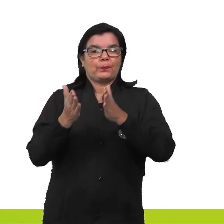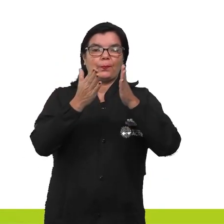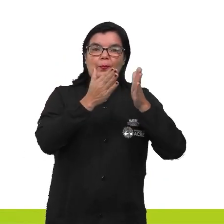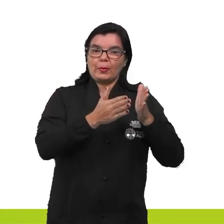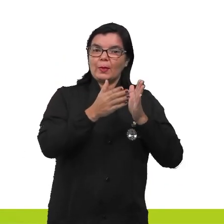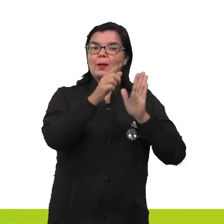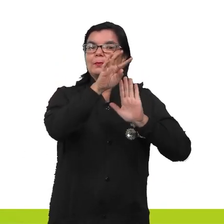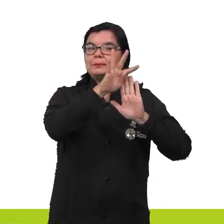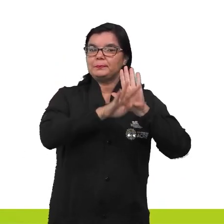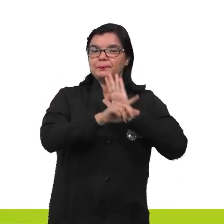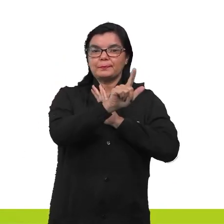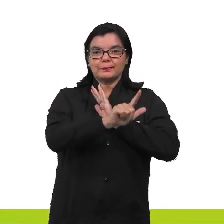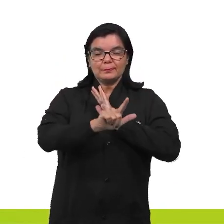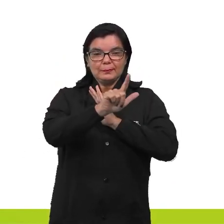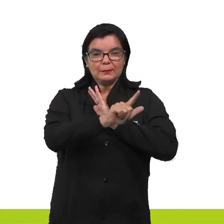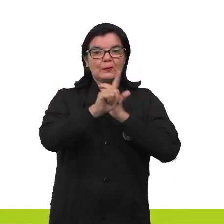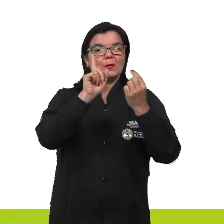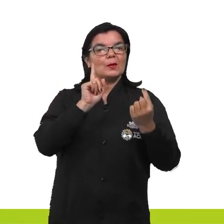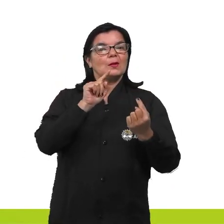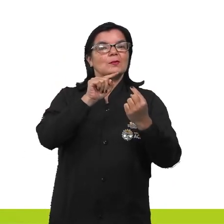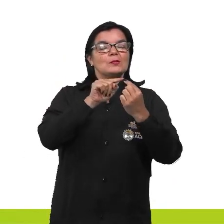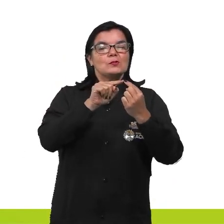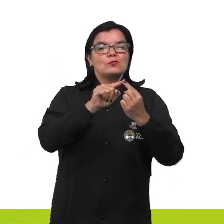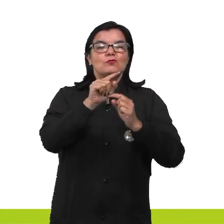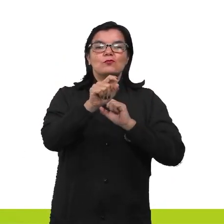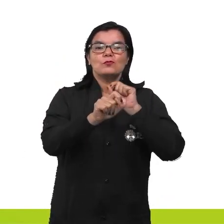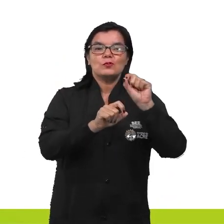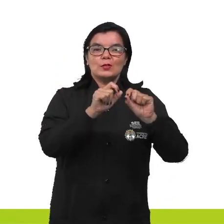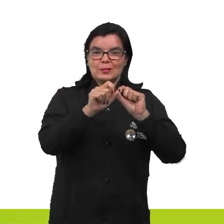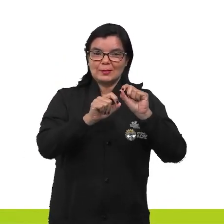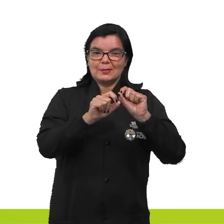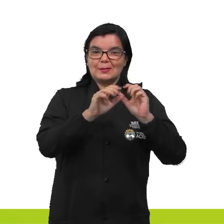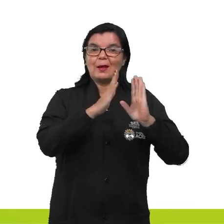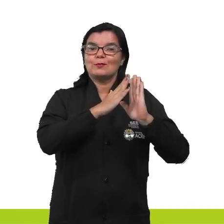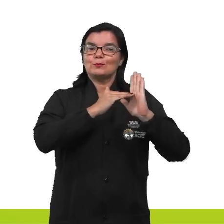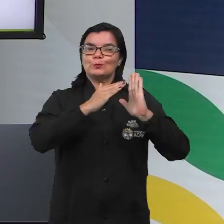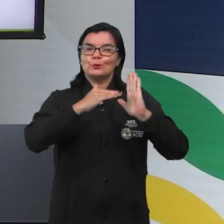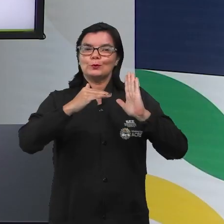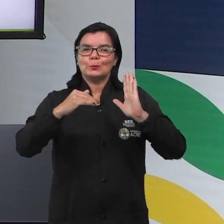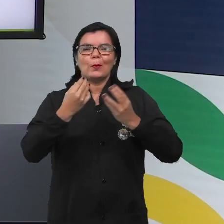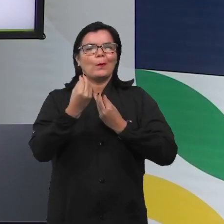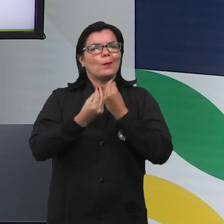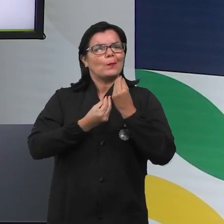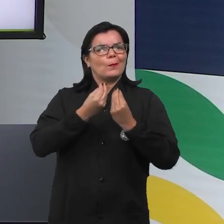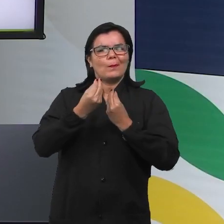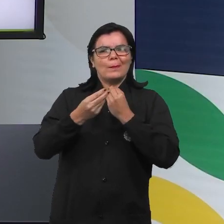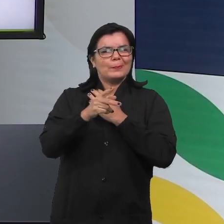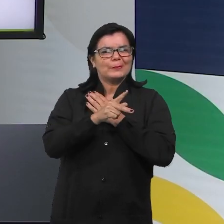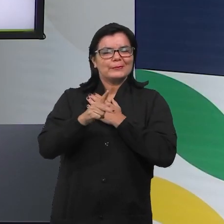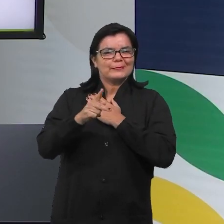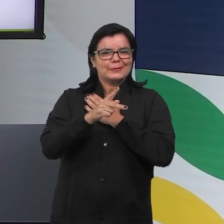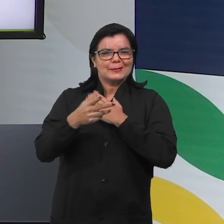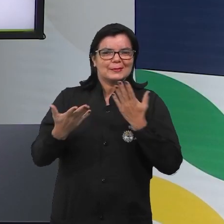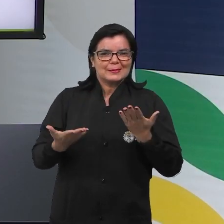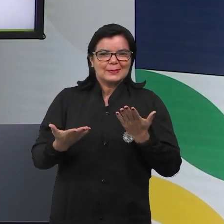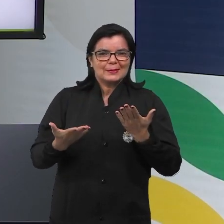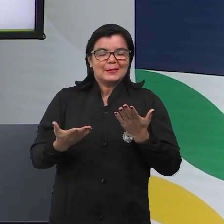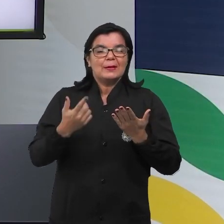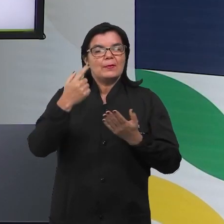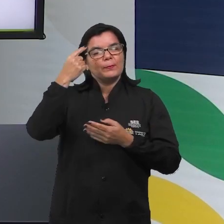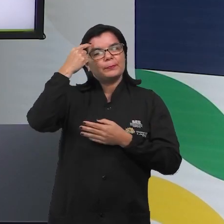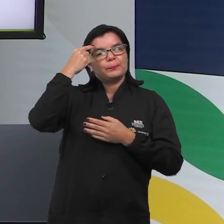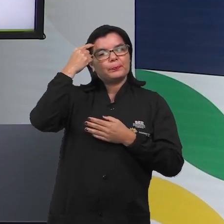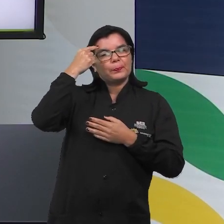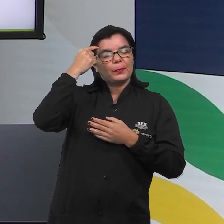texto literário prioriza a função estética. Como assim, professora, função estética?